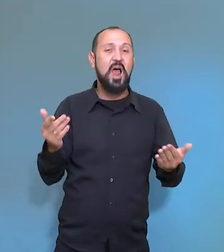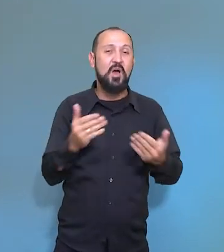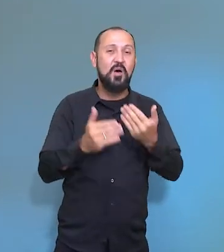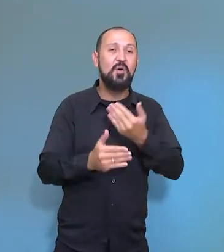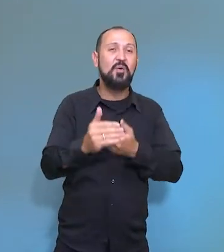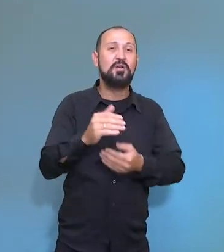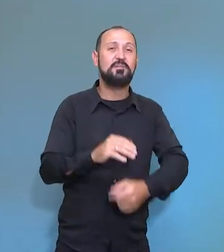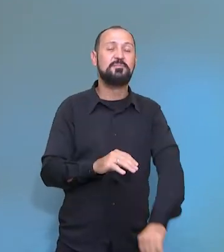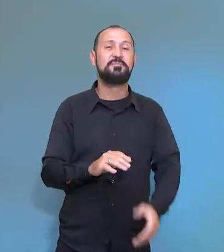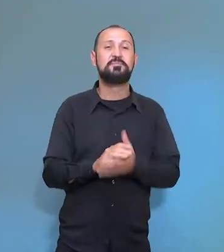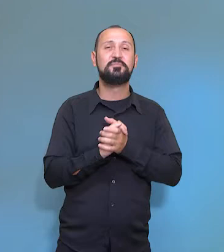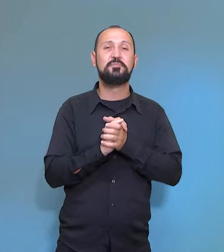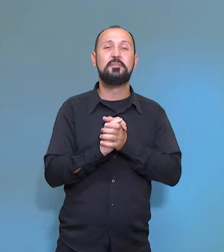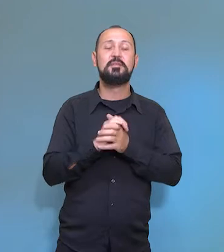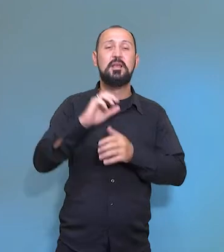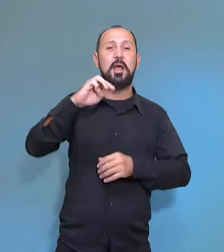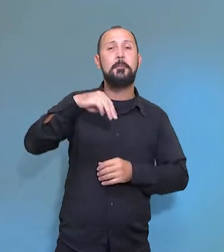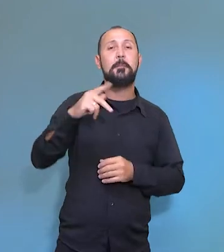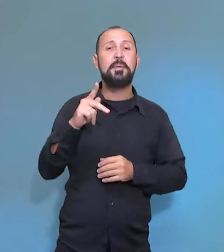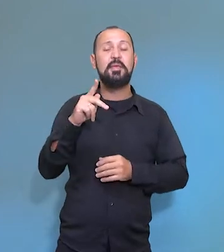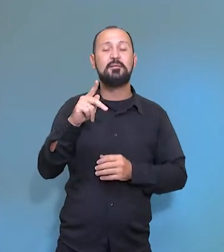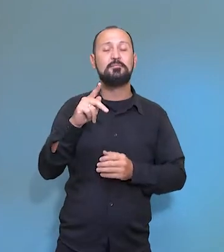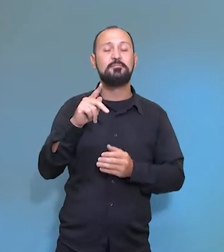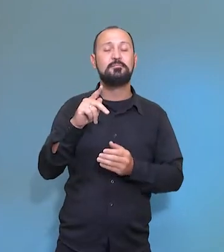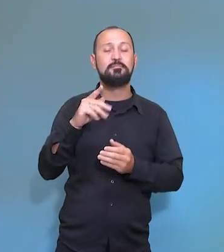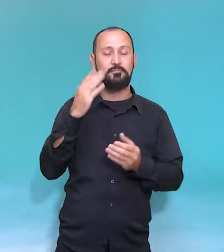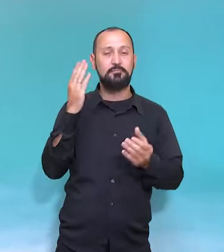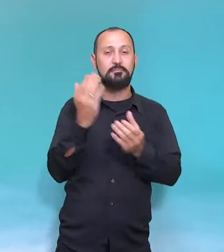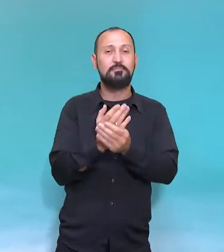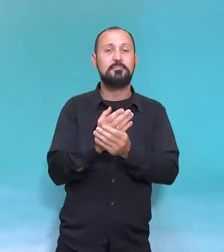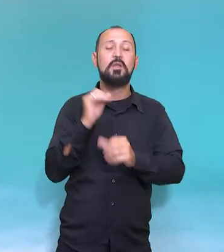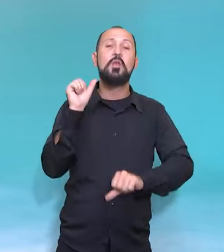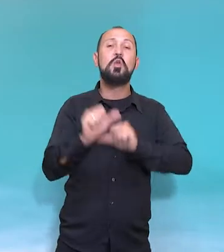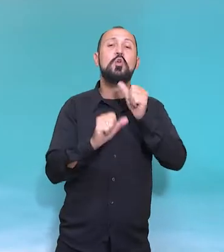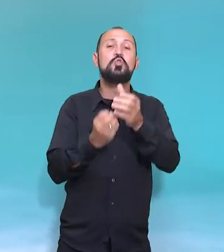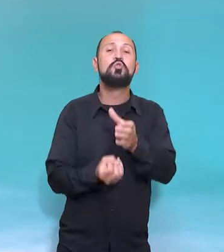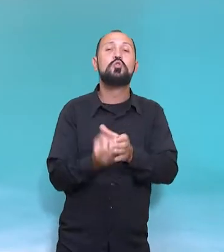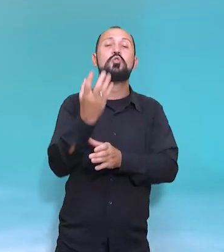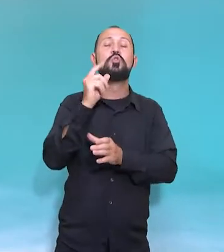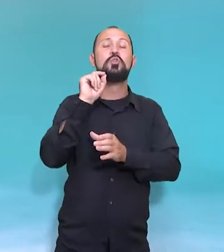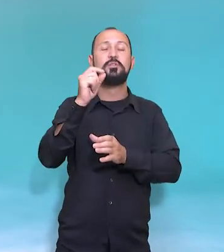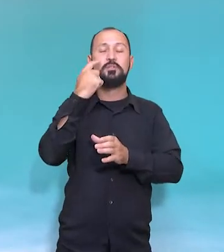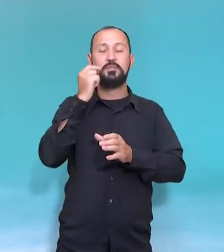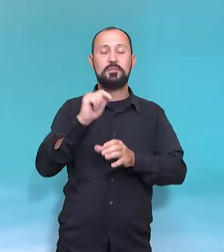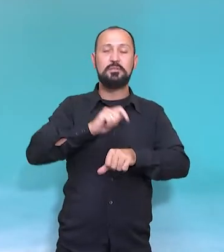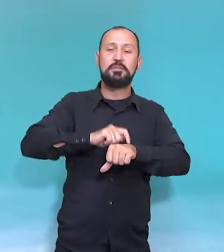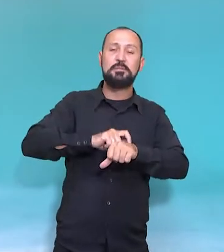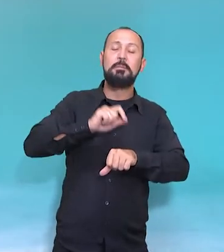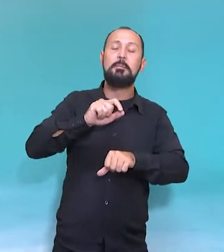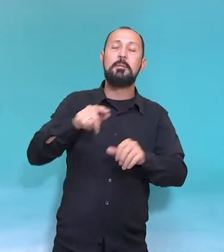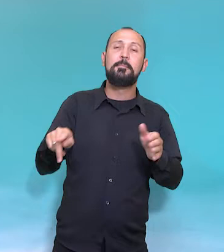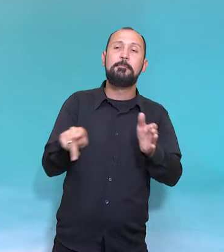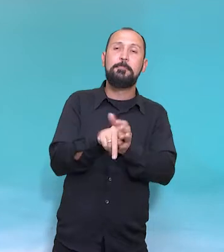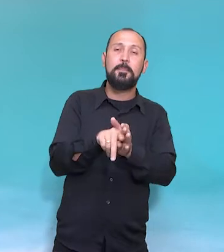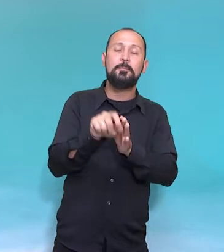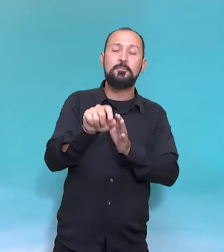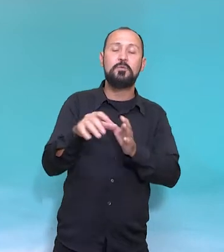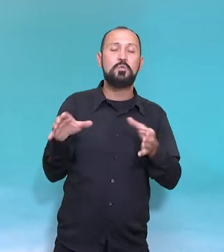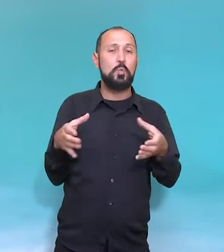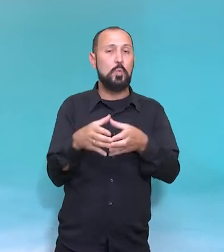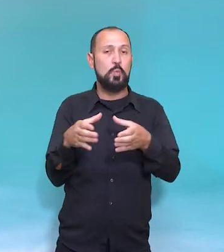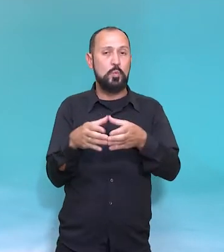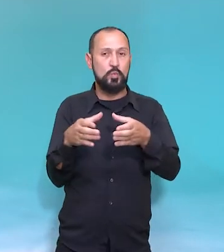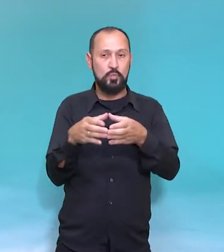de verdade hoje, essa medida provisória aí que instituiu a digitalização dos cartórios, Isso aí foi uma grande notícia para a